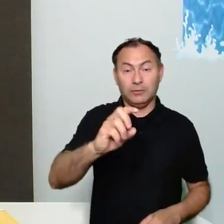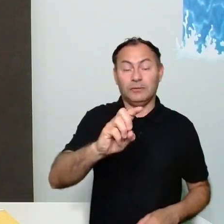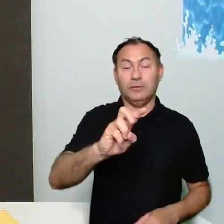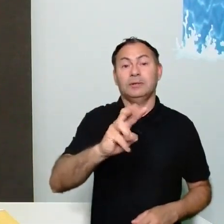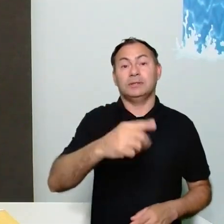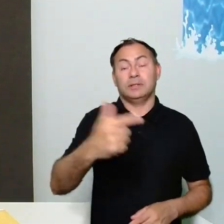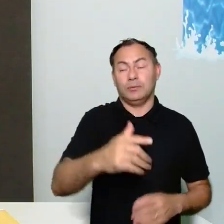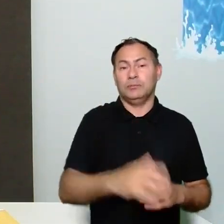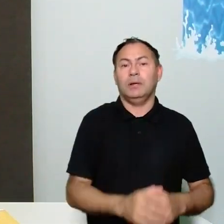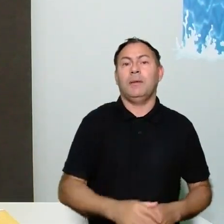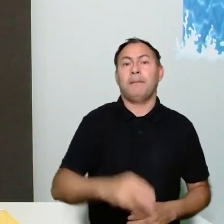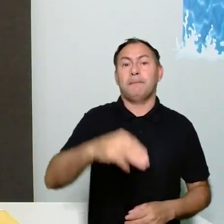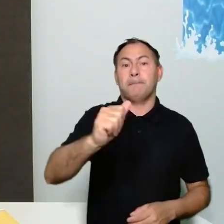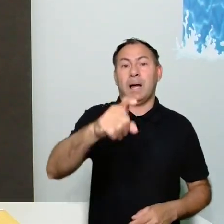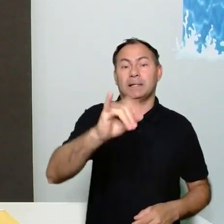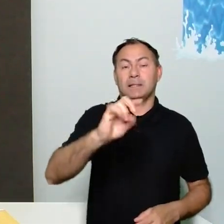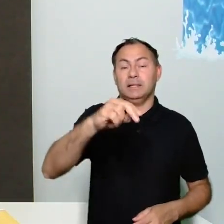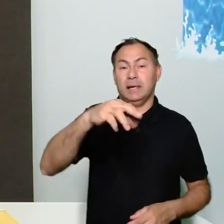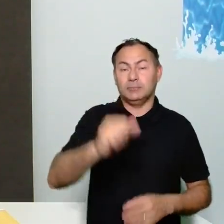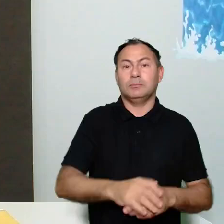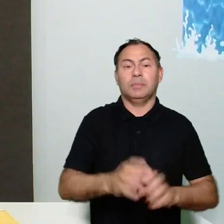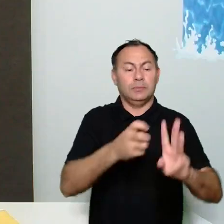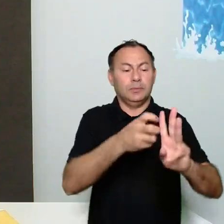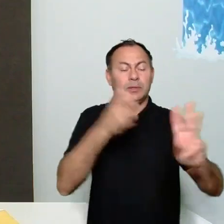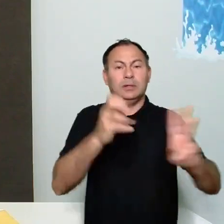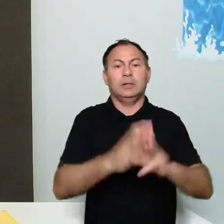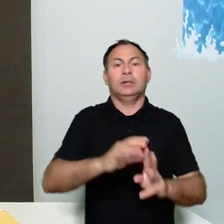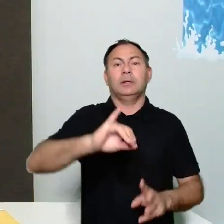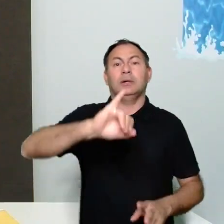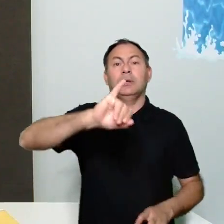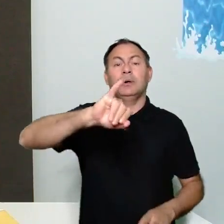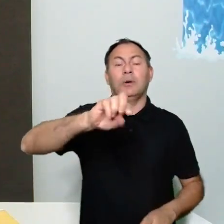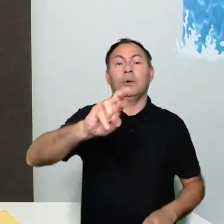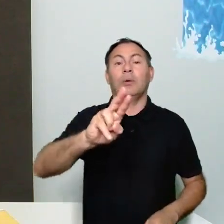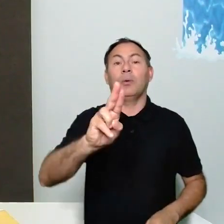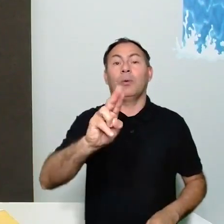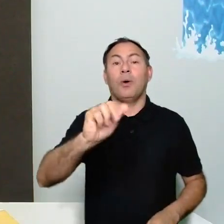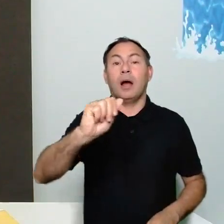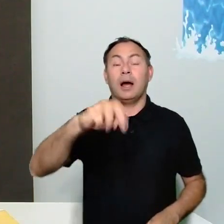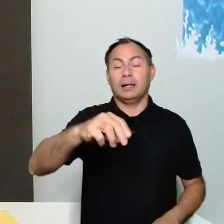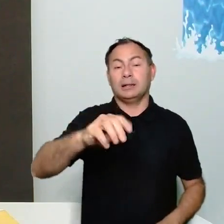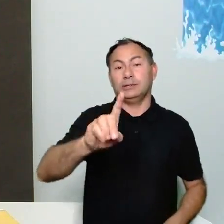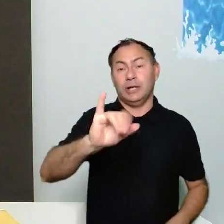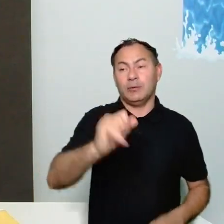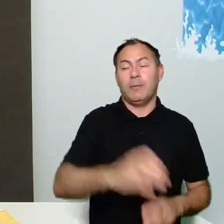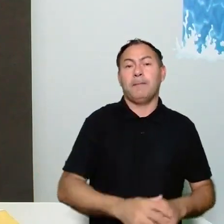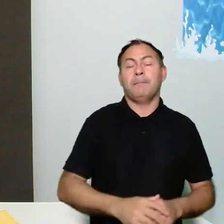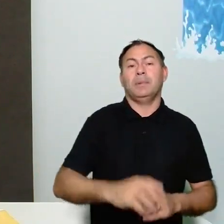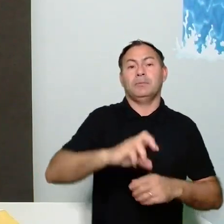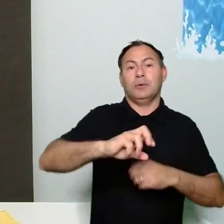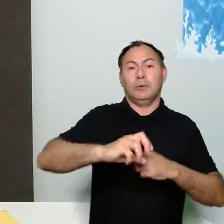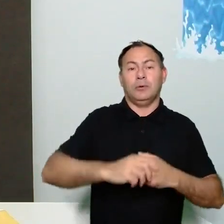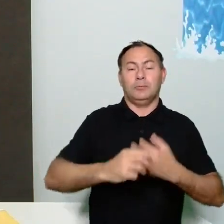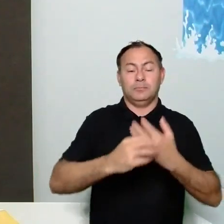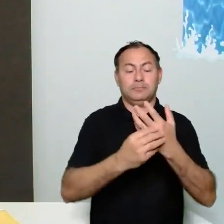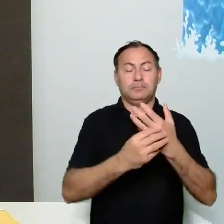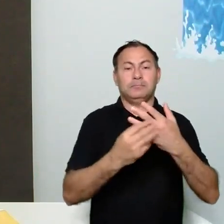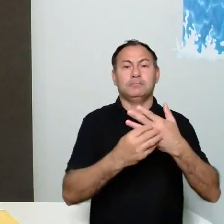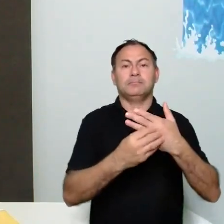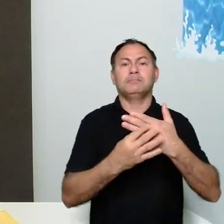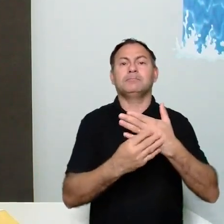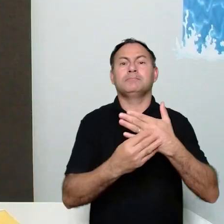Maximiliano Colbe, o indígena mexicano Juan Diego, São Pio de Pietrelutina,